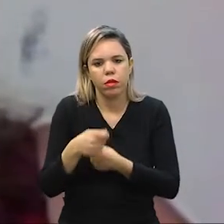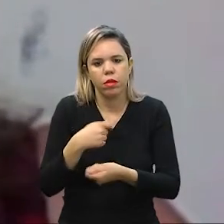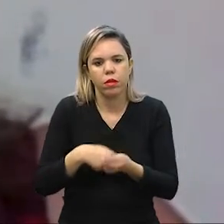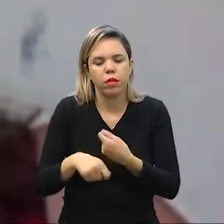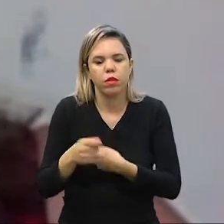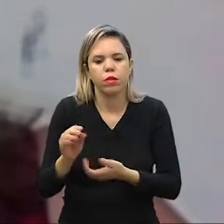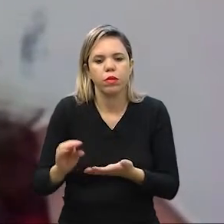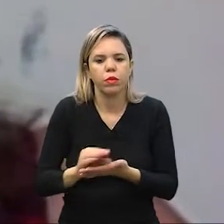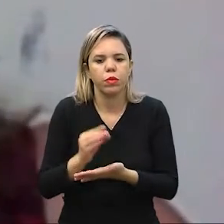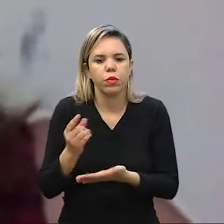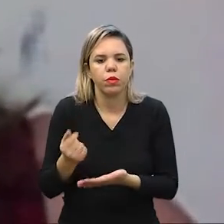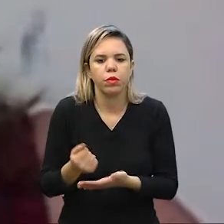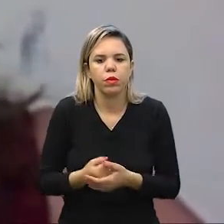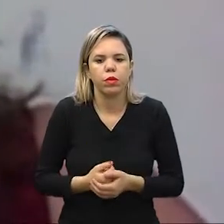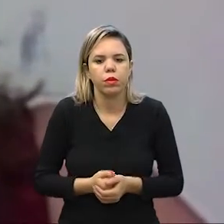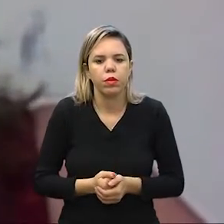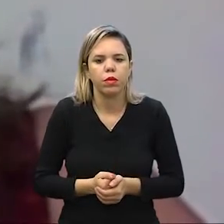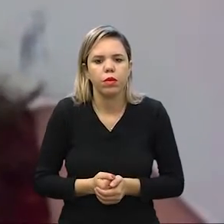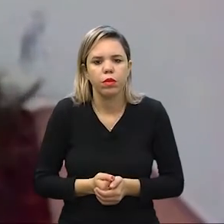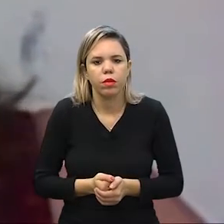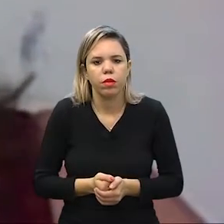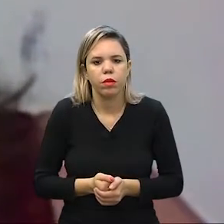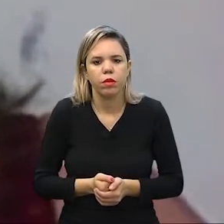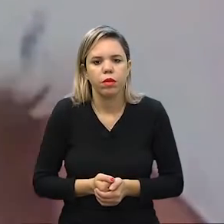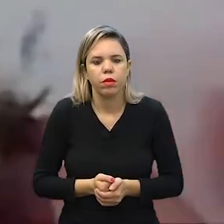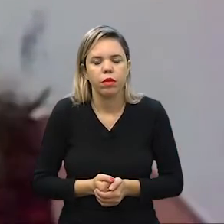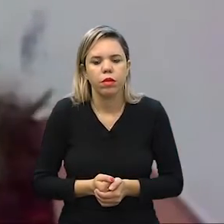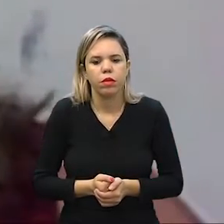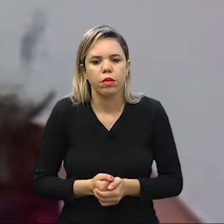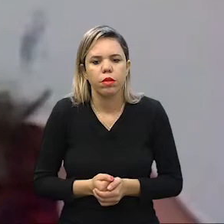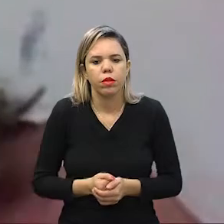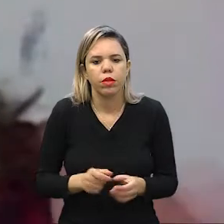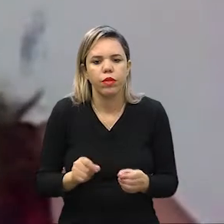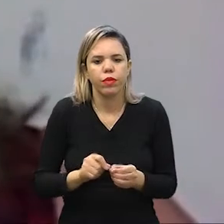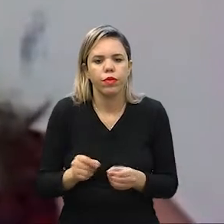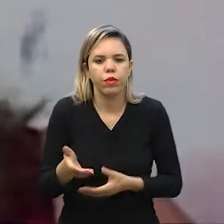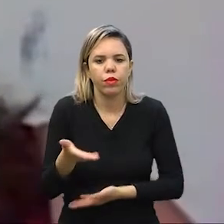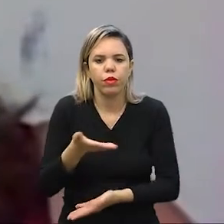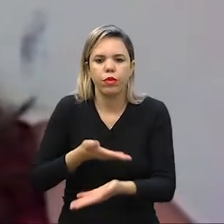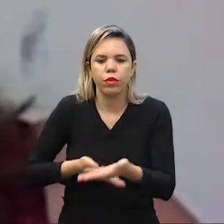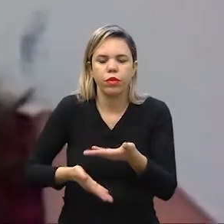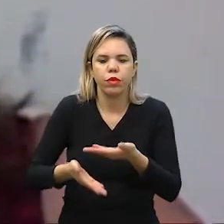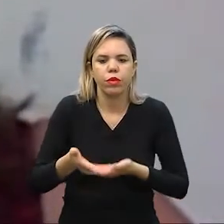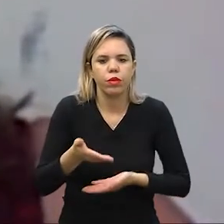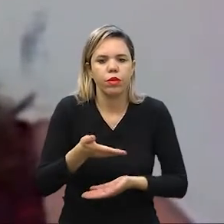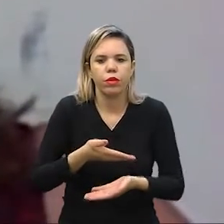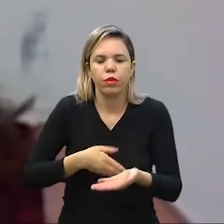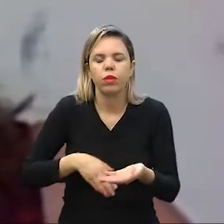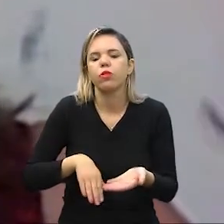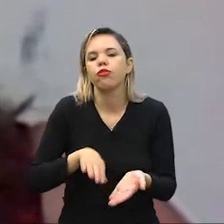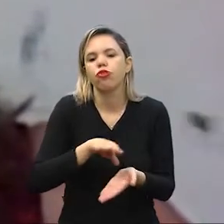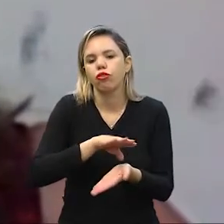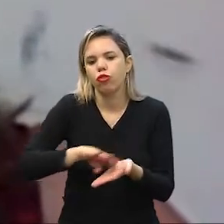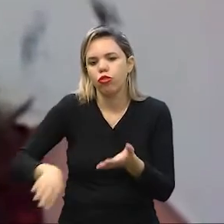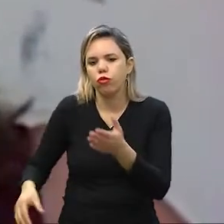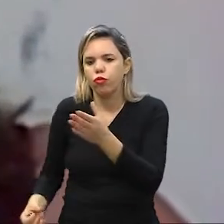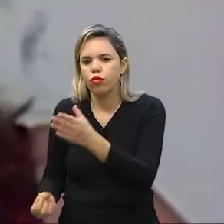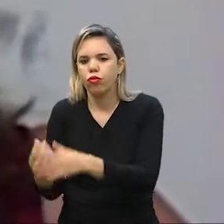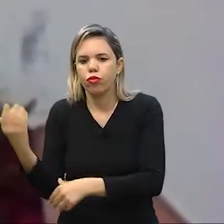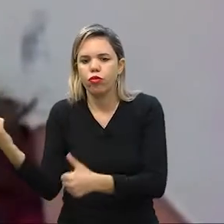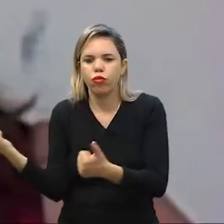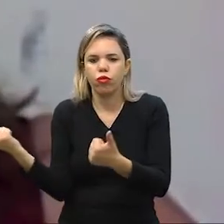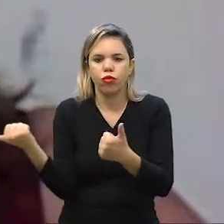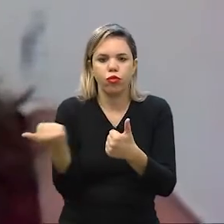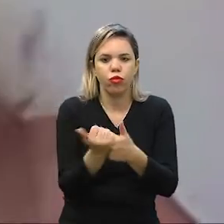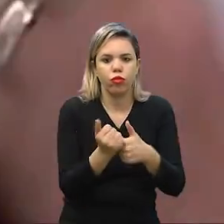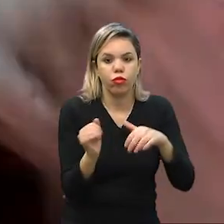recursos financeiros e fez uma troca, tirou a Fundação e colocou o Instituto